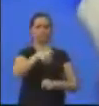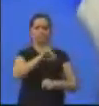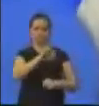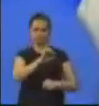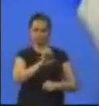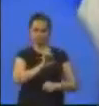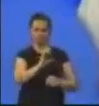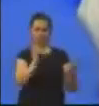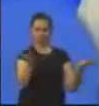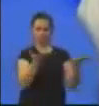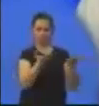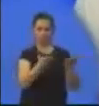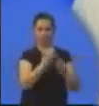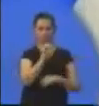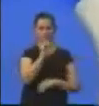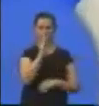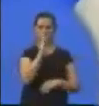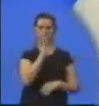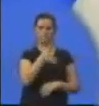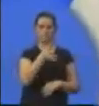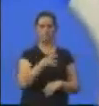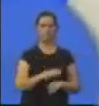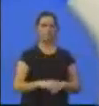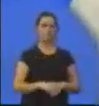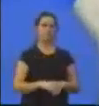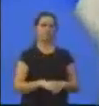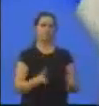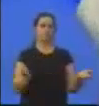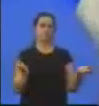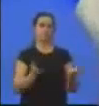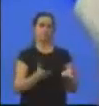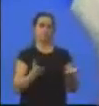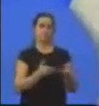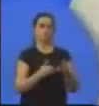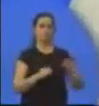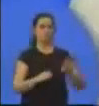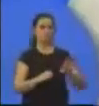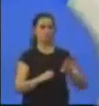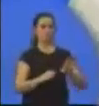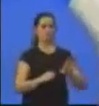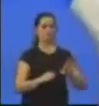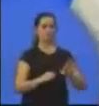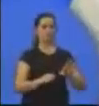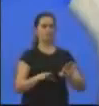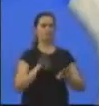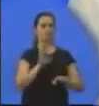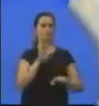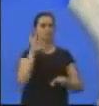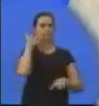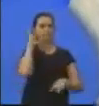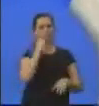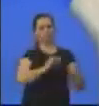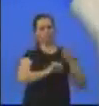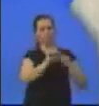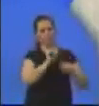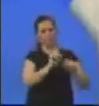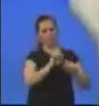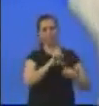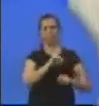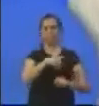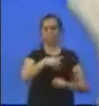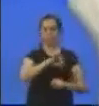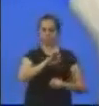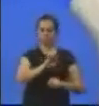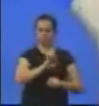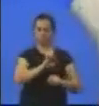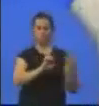uma maneira prática de ser utilizado. Vamos agora ver o item B. Olha o que aconteceu no item B. Eu tenho limite